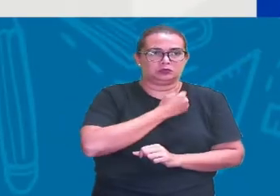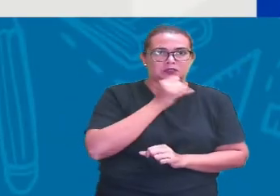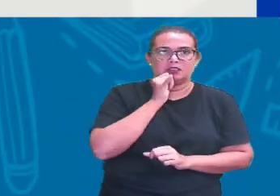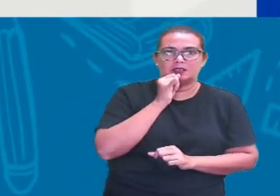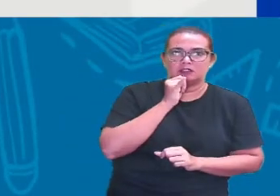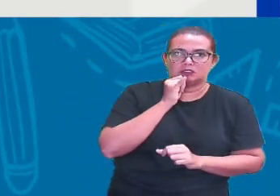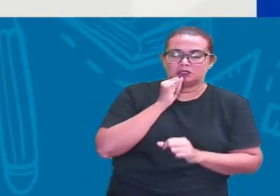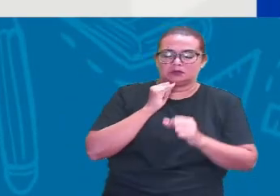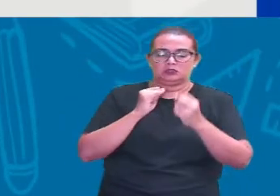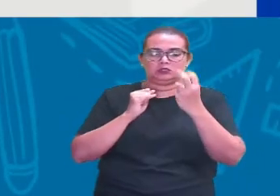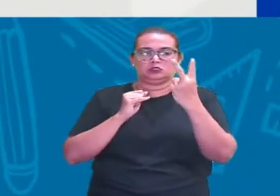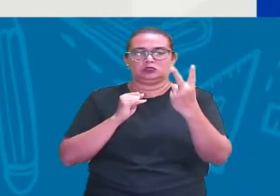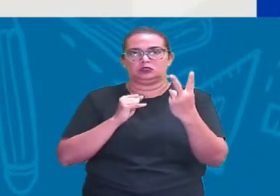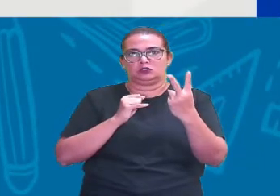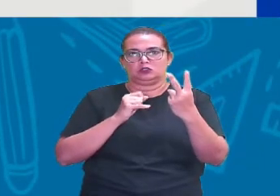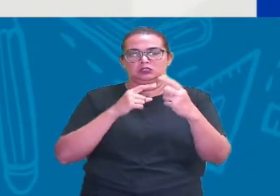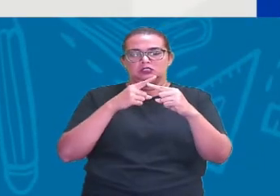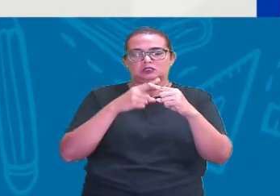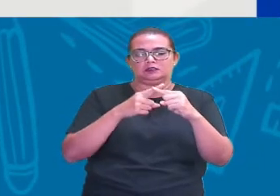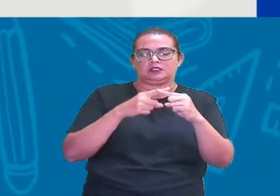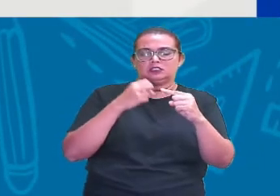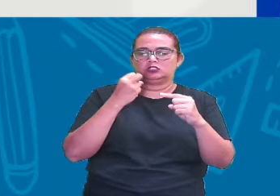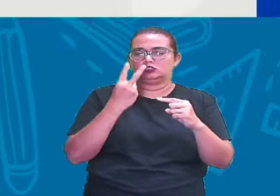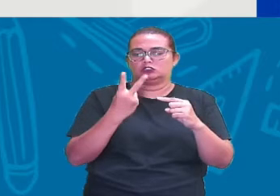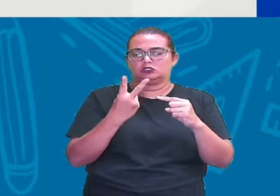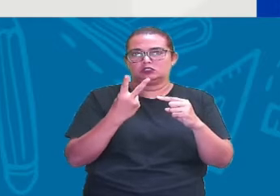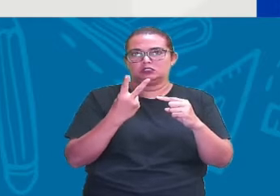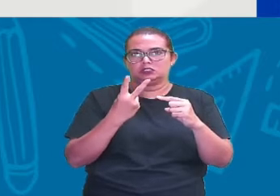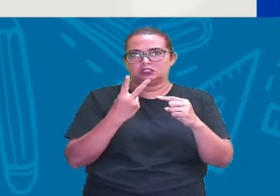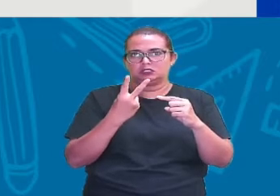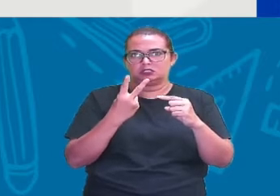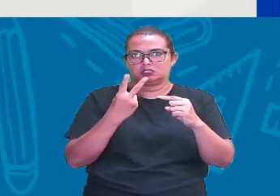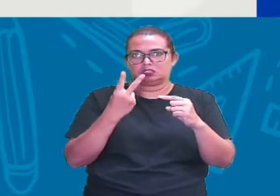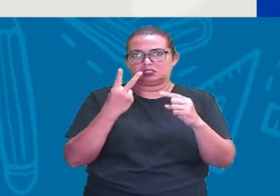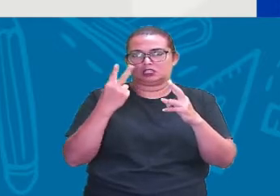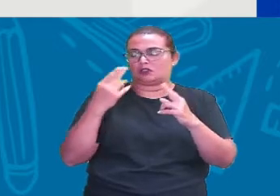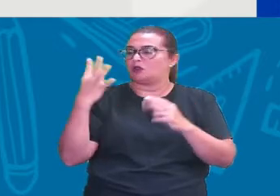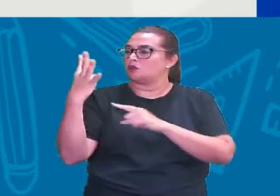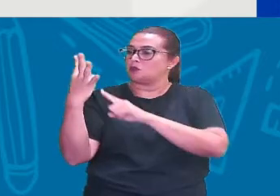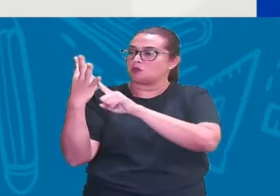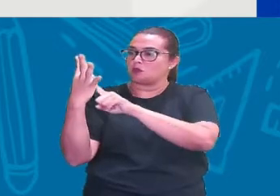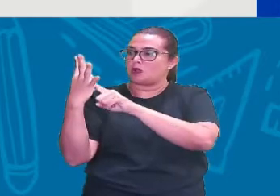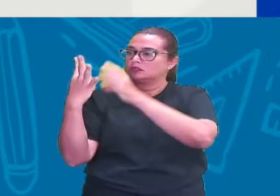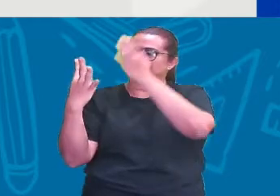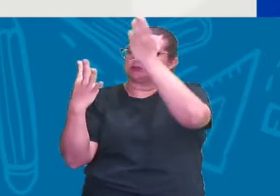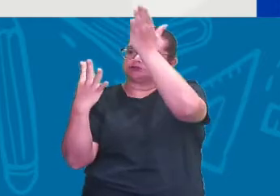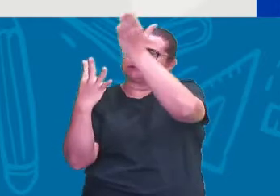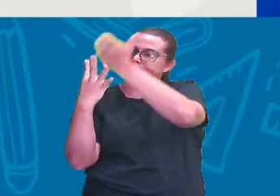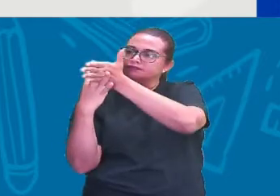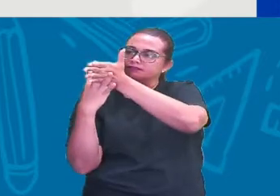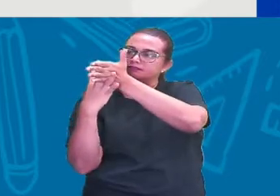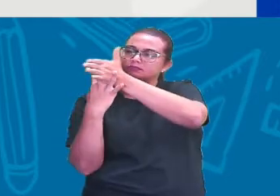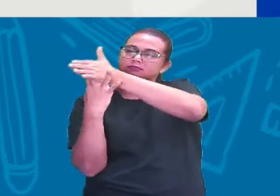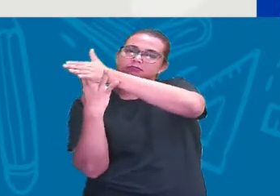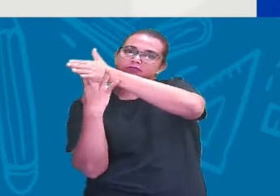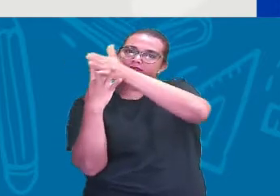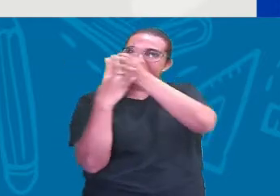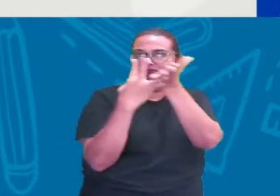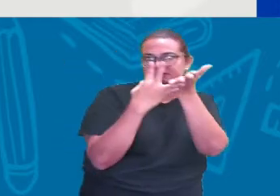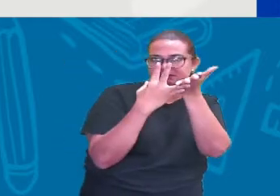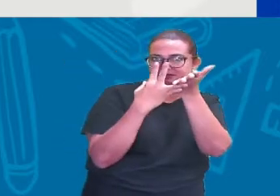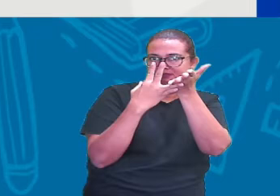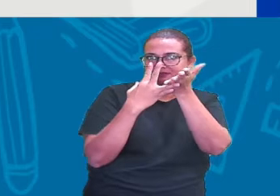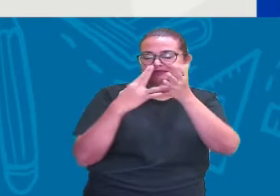2 vezes 2 é a forma fatorada de 4. Por quê? 4 é igual a 2